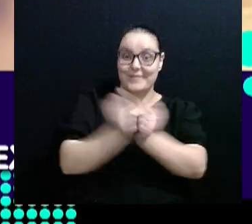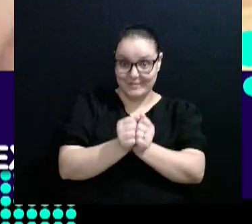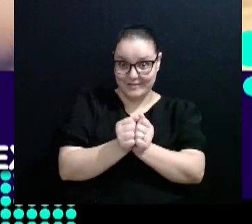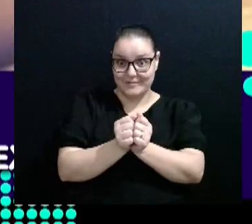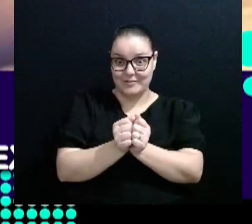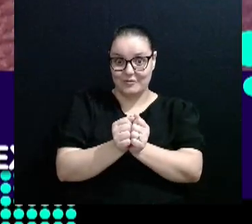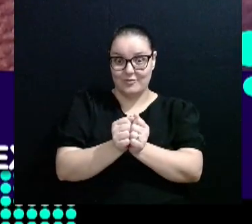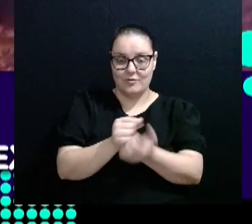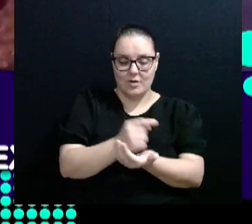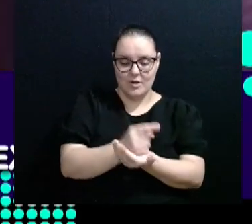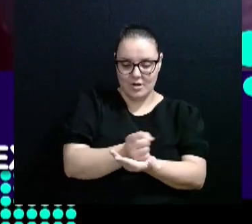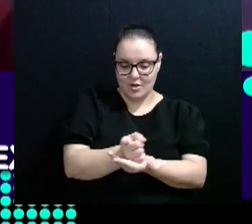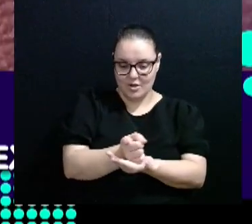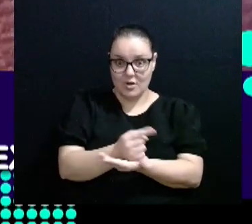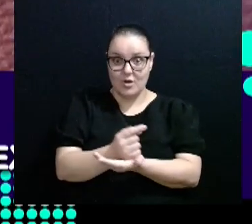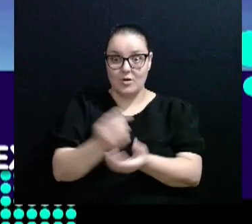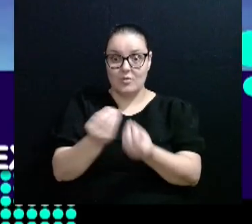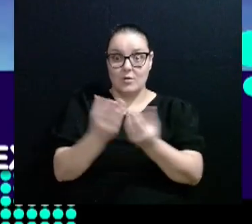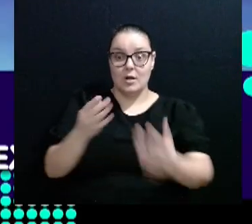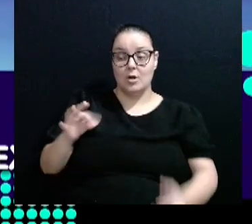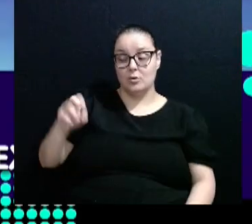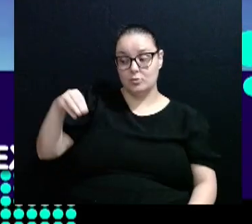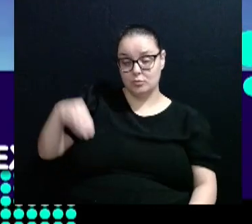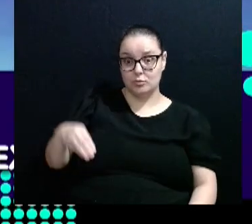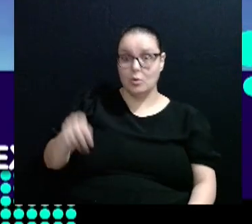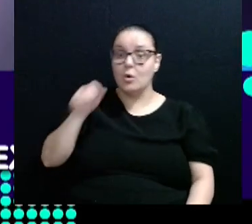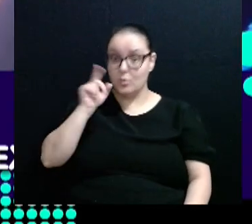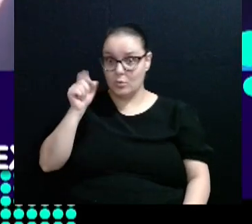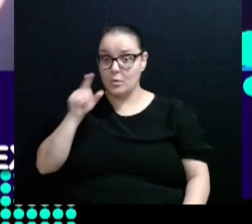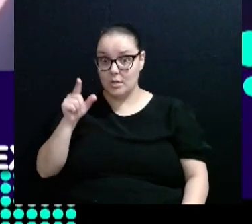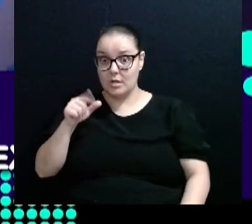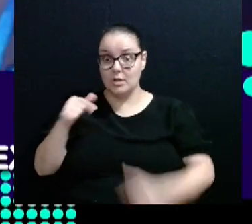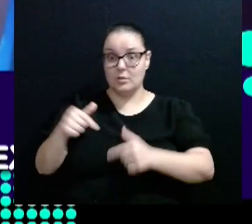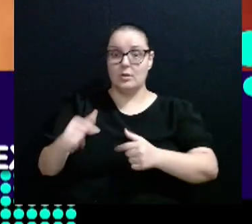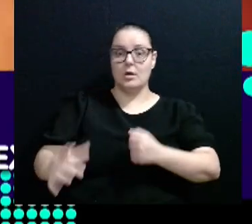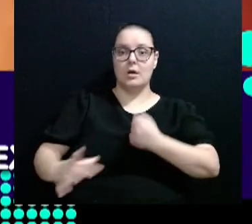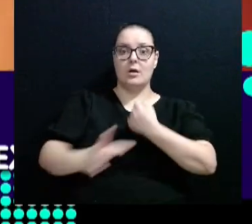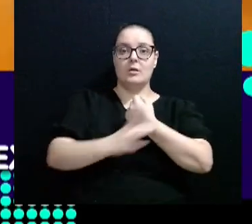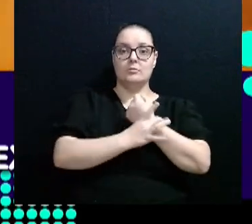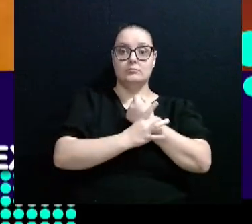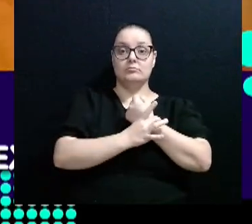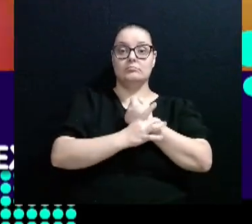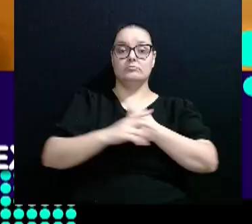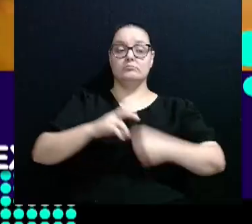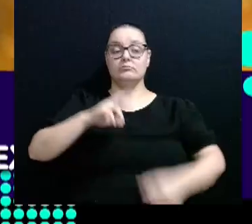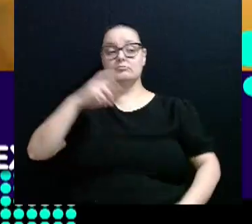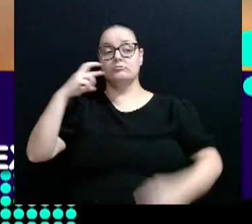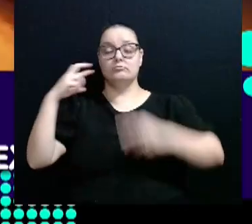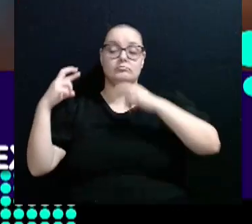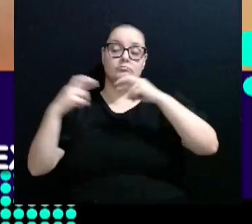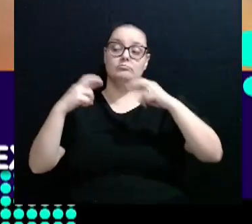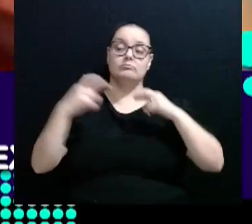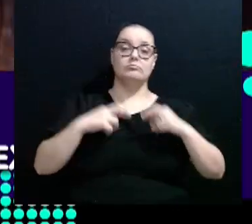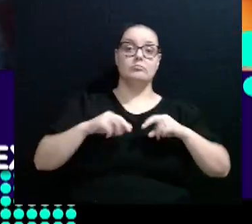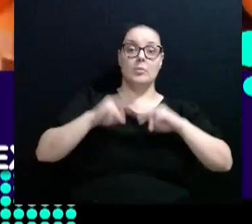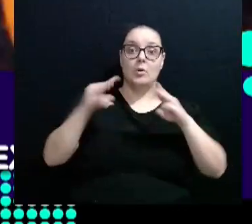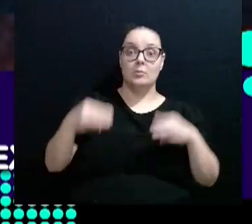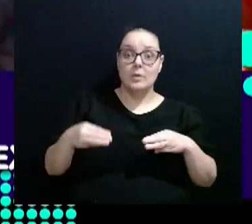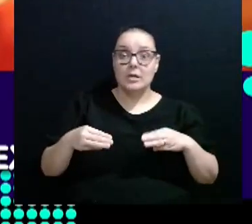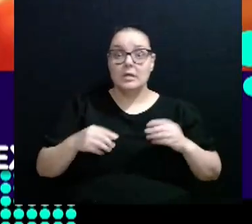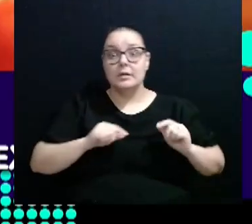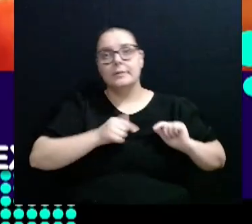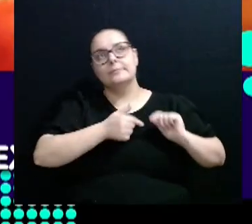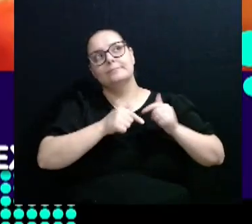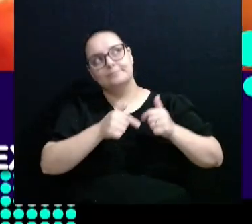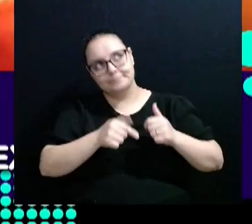Tom trabalha como segurança no museu e durante uma de suas clássicas perseguições após